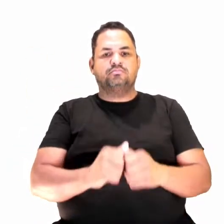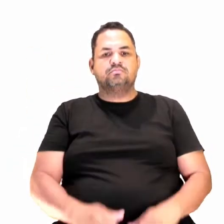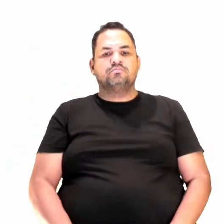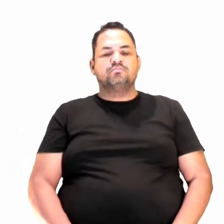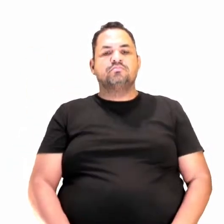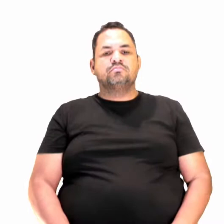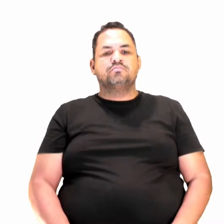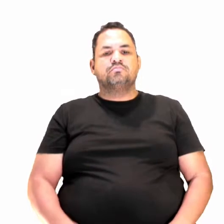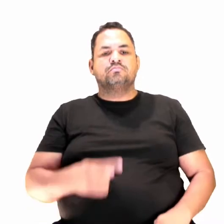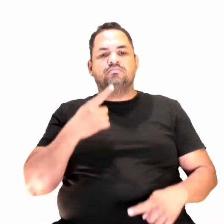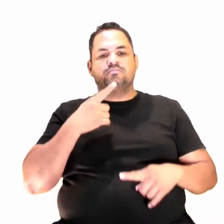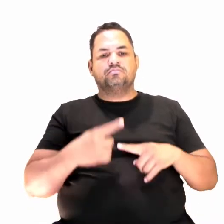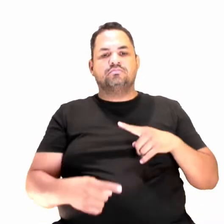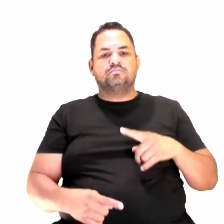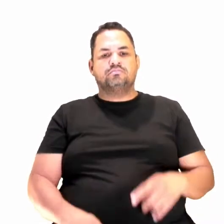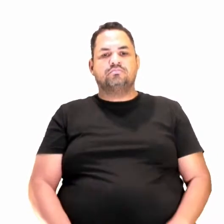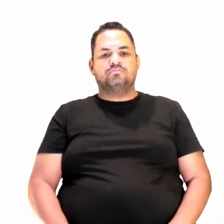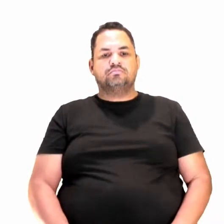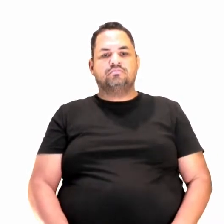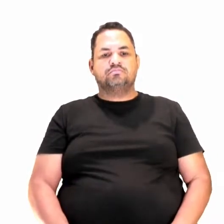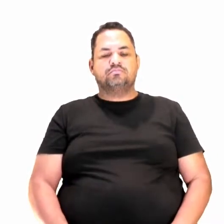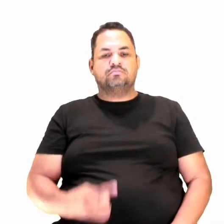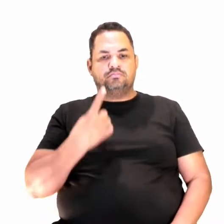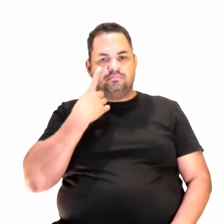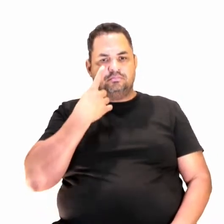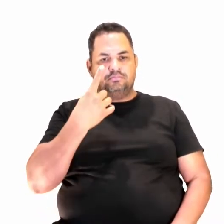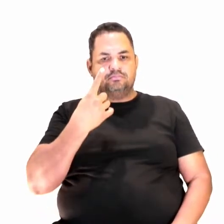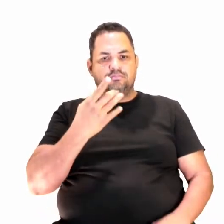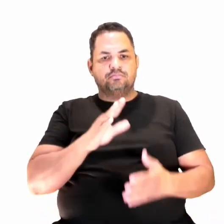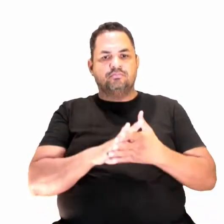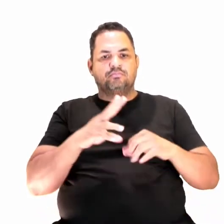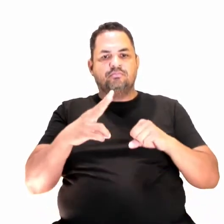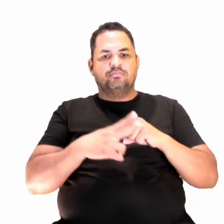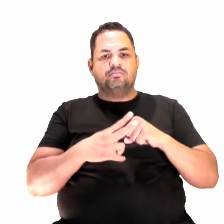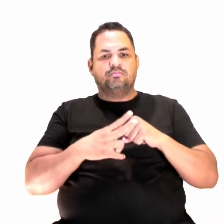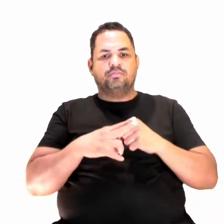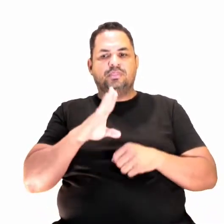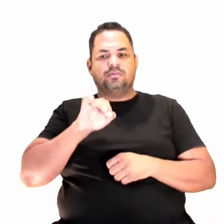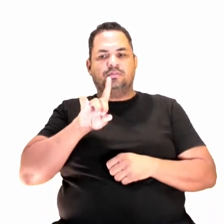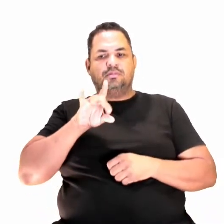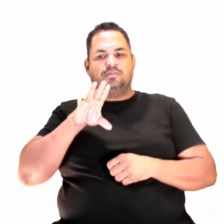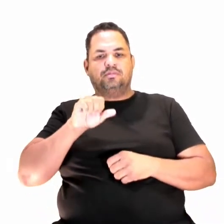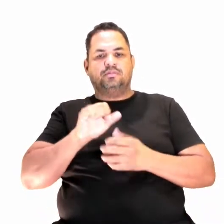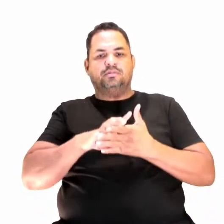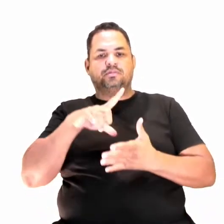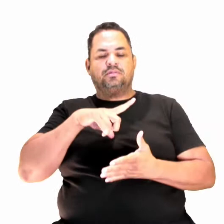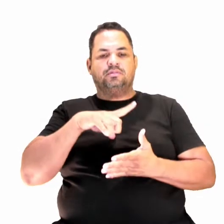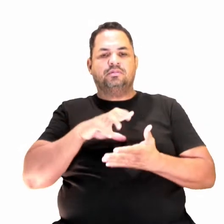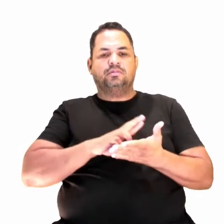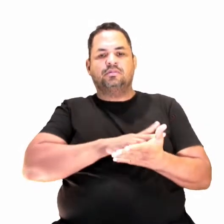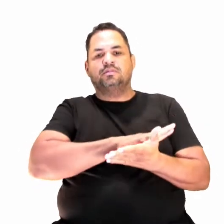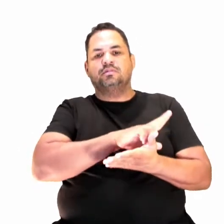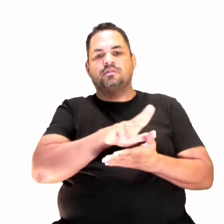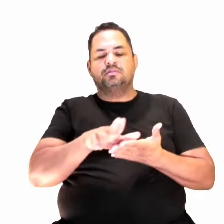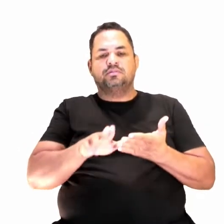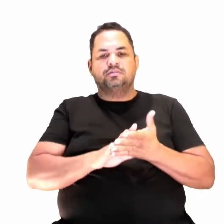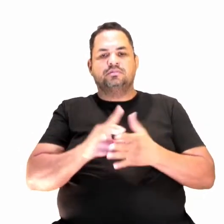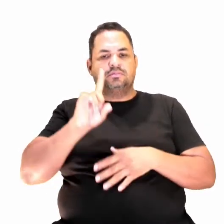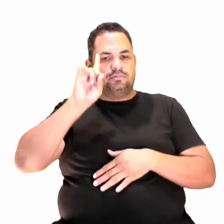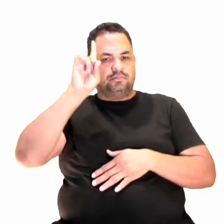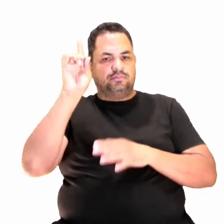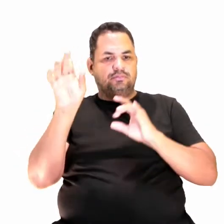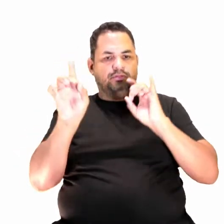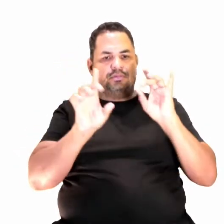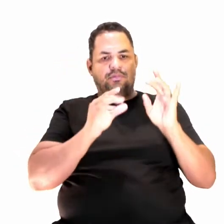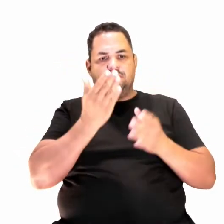not, com a ideia de proibição. Então, veja bem como esses verbos modais, eles têm várias ideias em